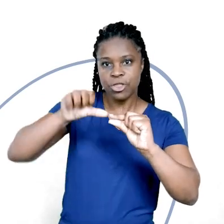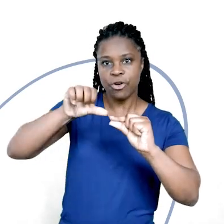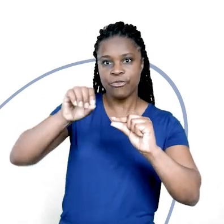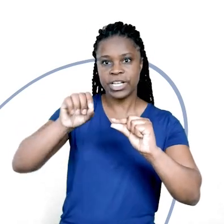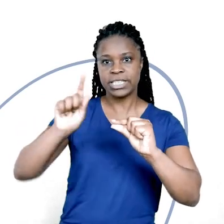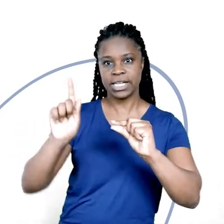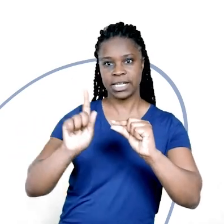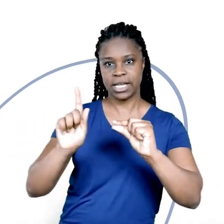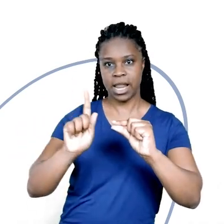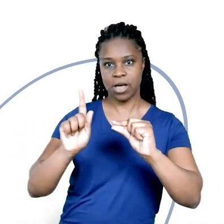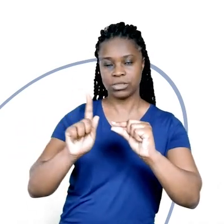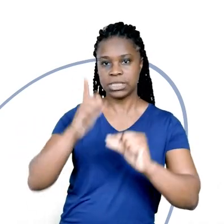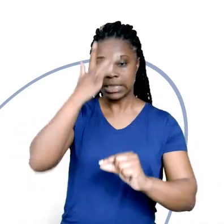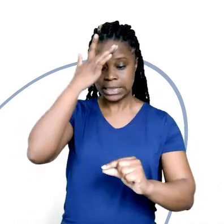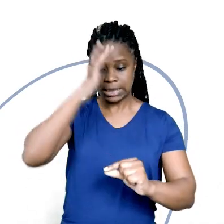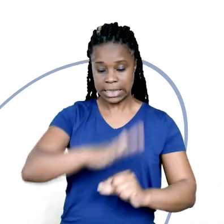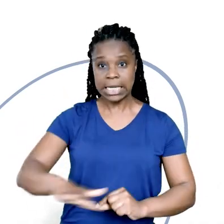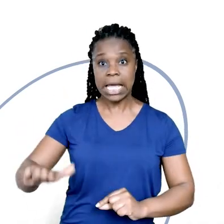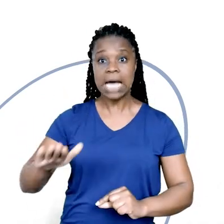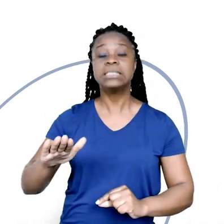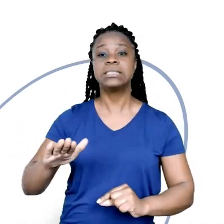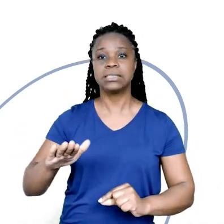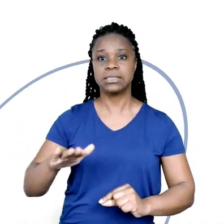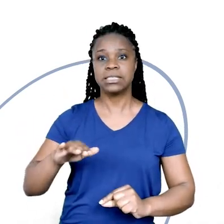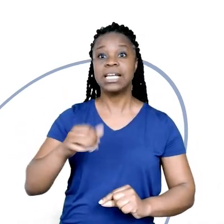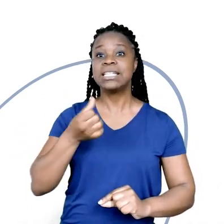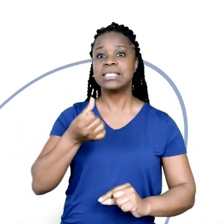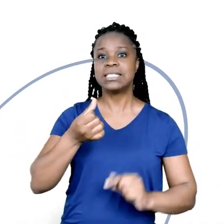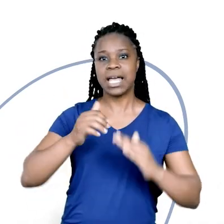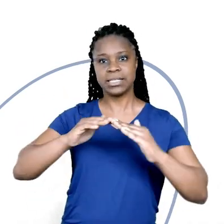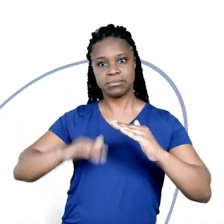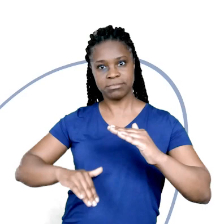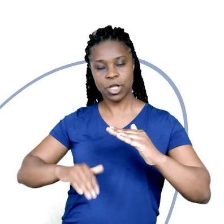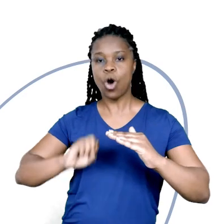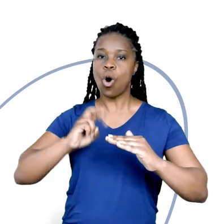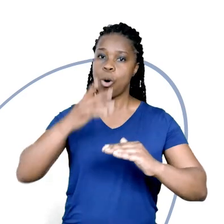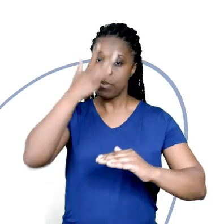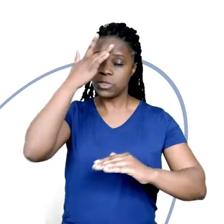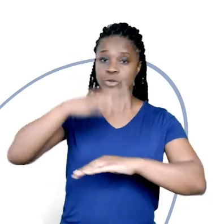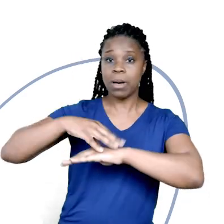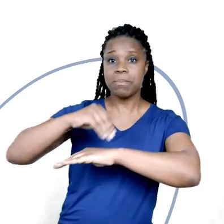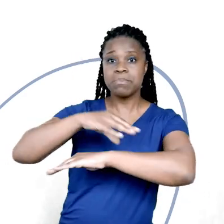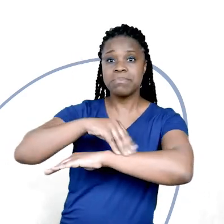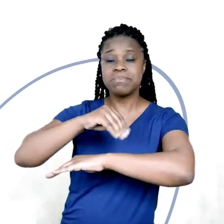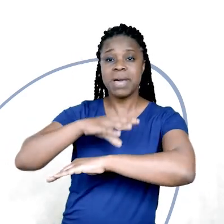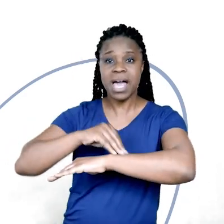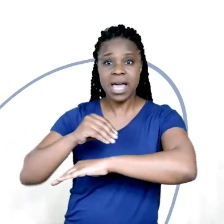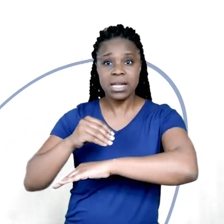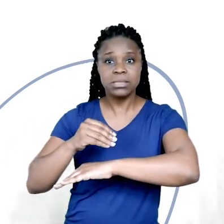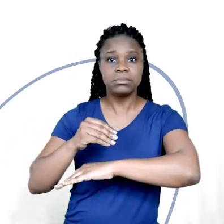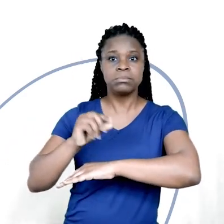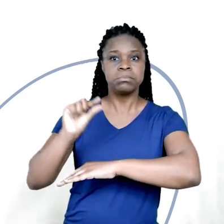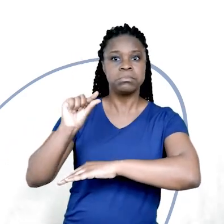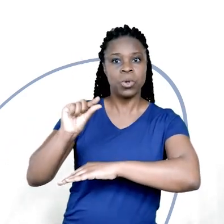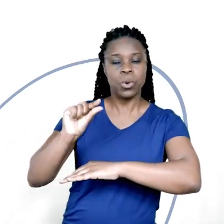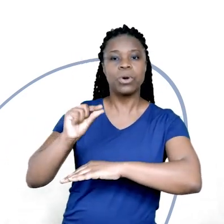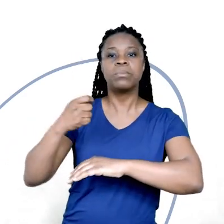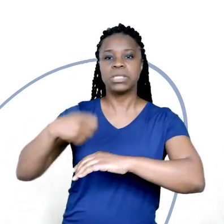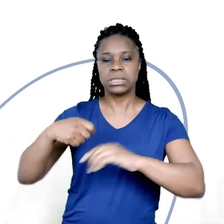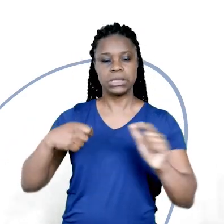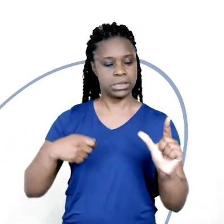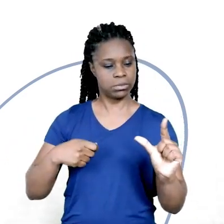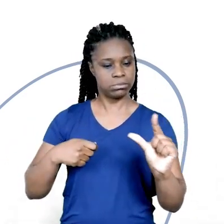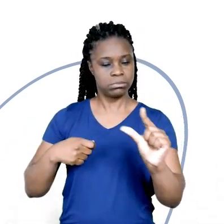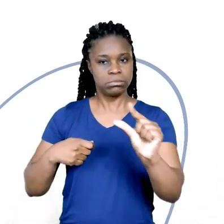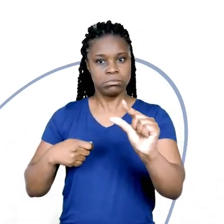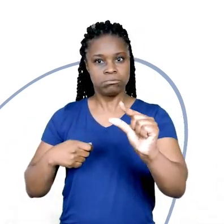Em crianças menores de 6 anos ou pessoas com escassez de tecido subcutâneo, realize a prega subcutânea